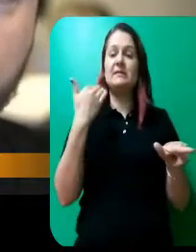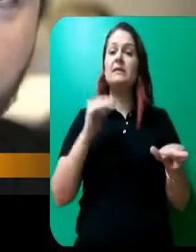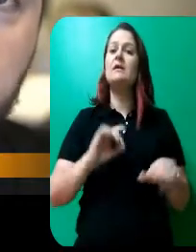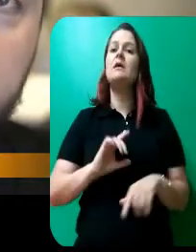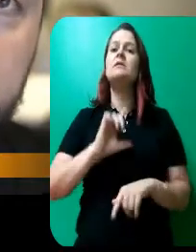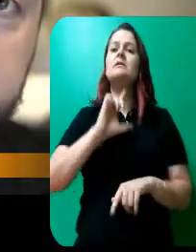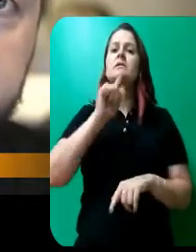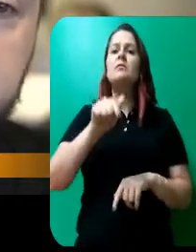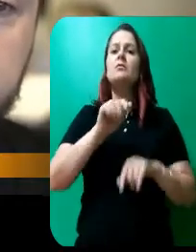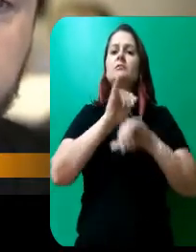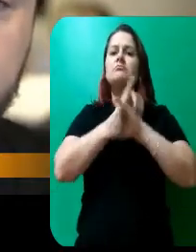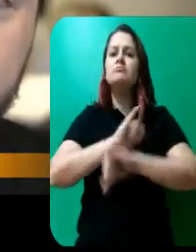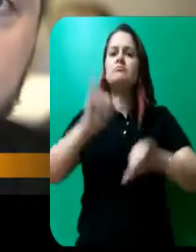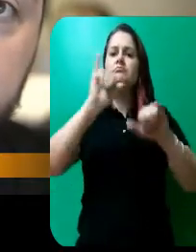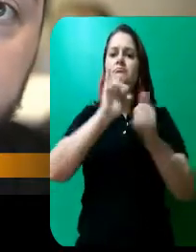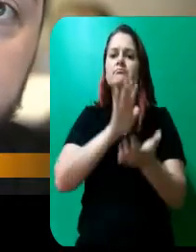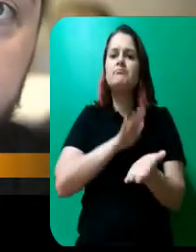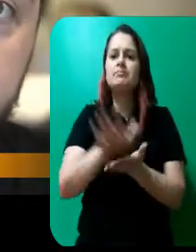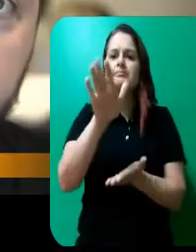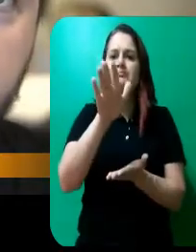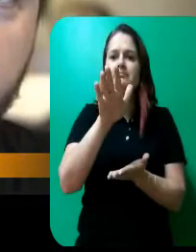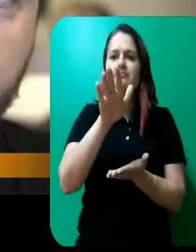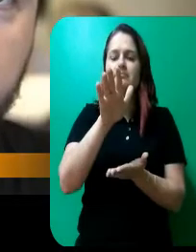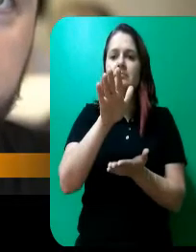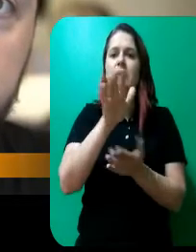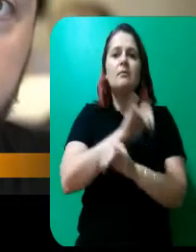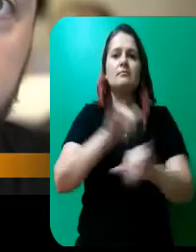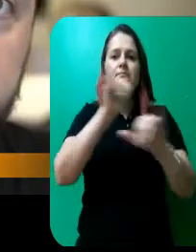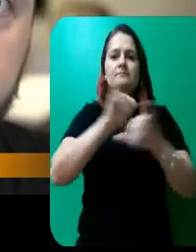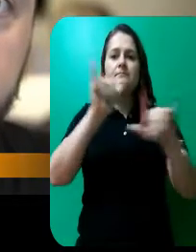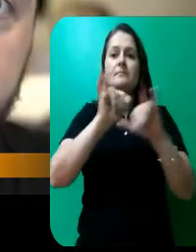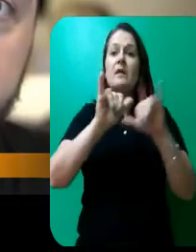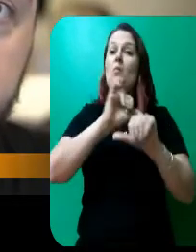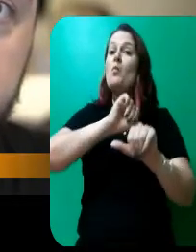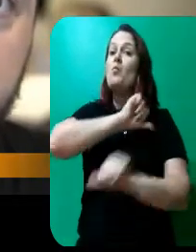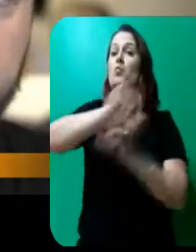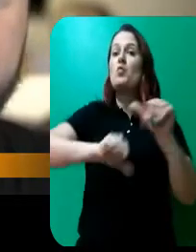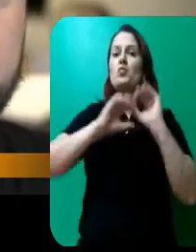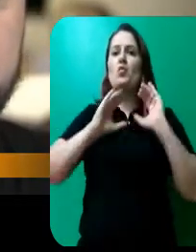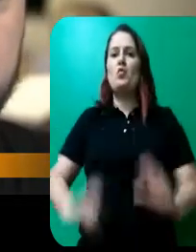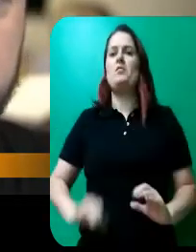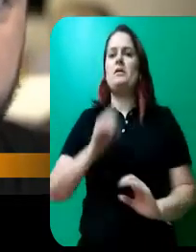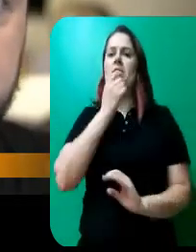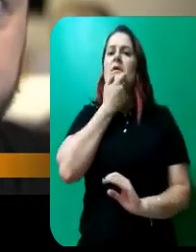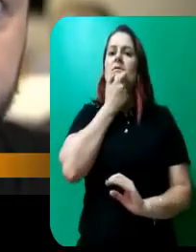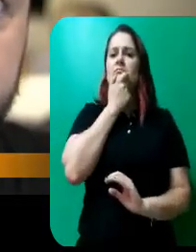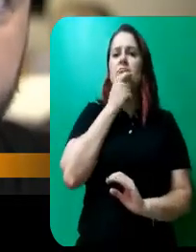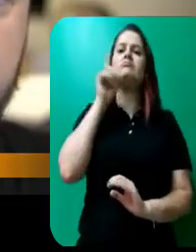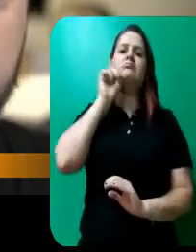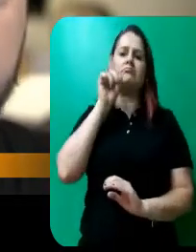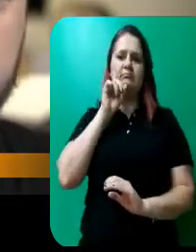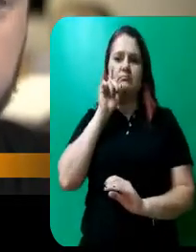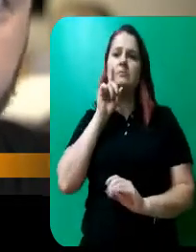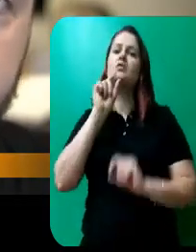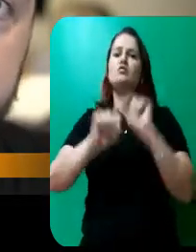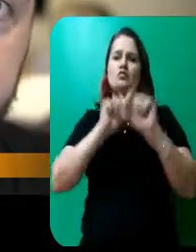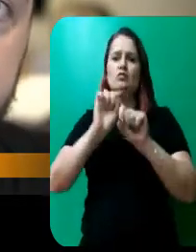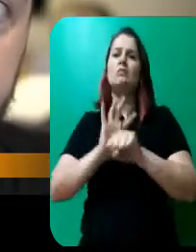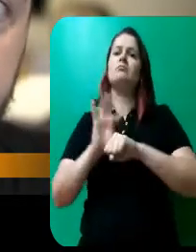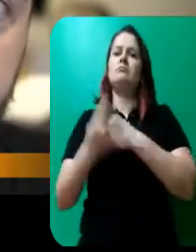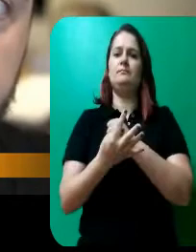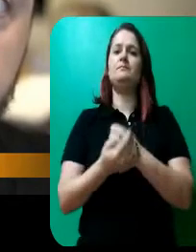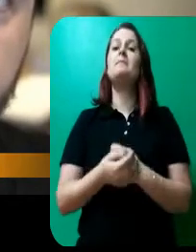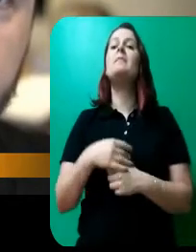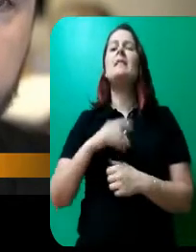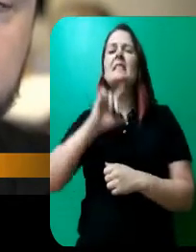mudou completamente a postura tanto inglesa quanto americana em relação ao coronavírus. Eu vou falar desse estudo mais pra frente e vou dizer o que muda para